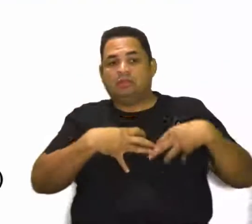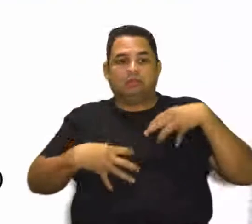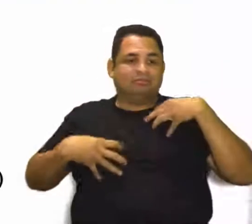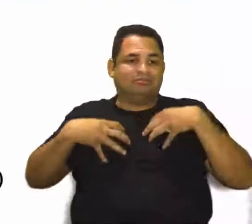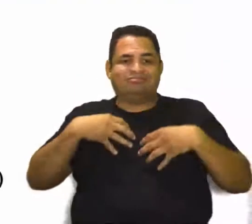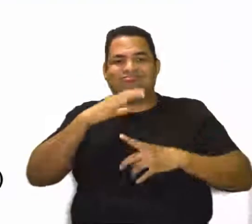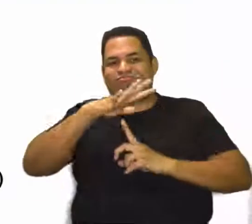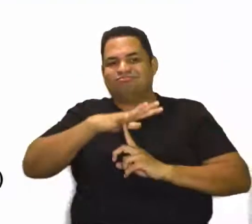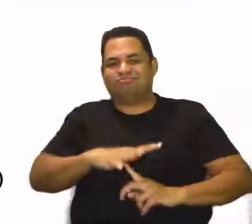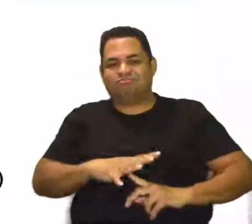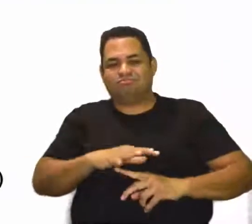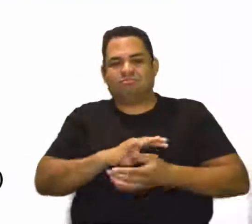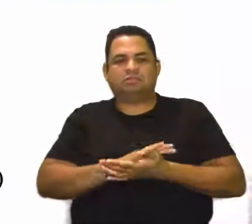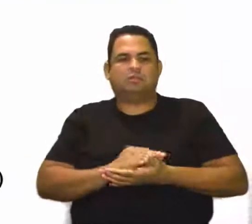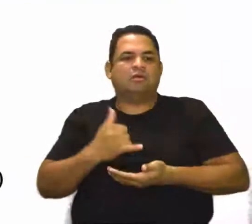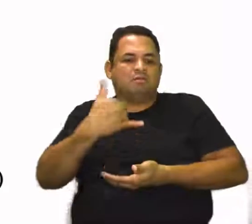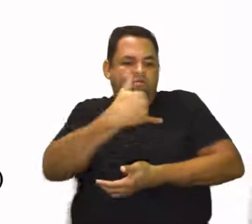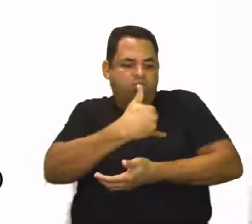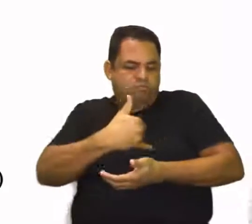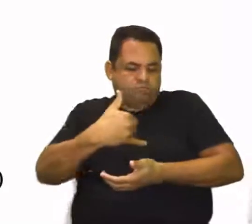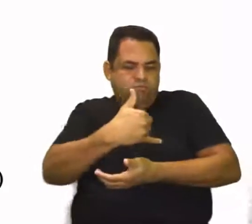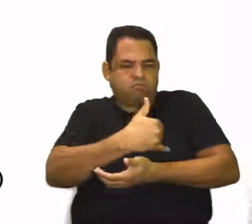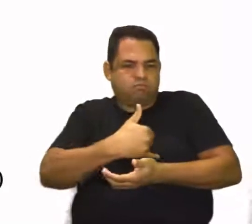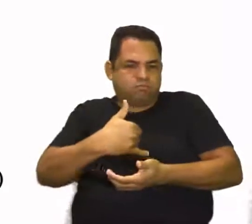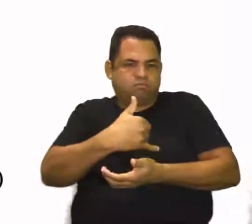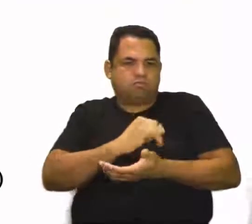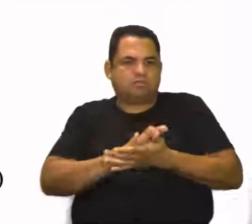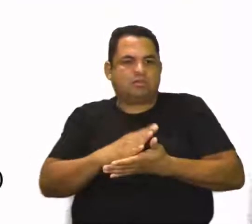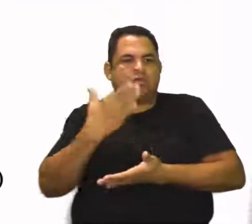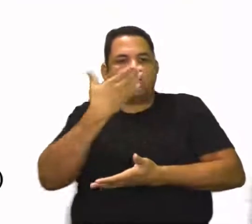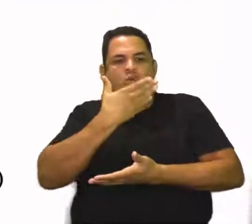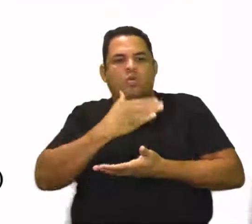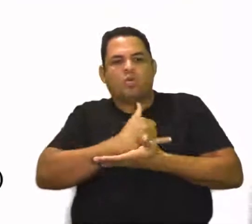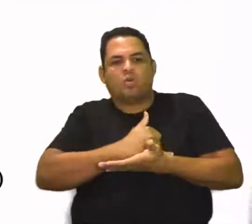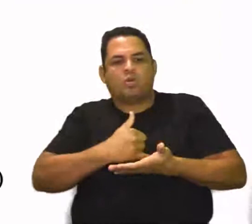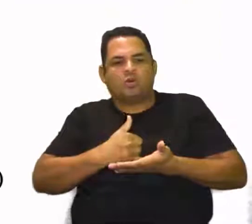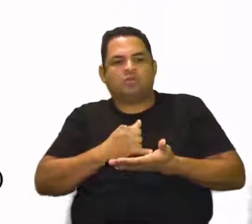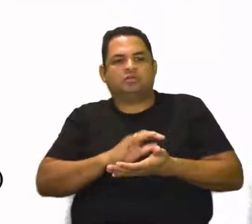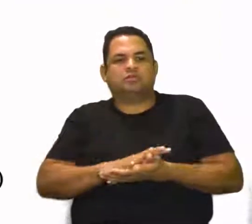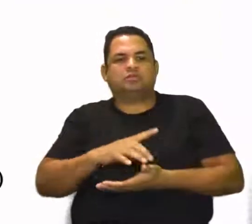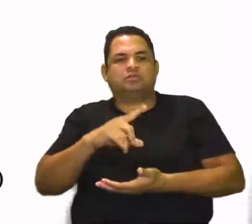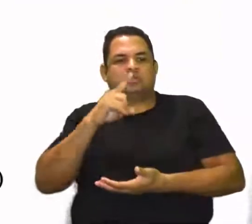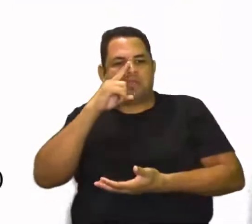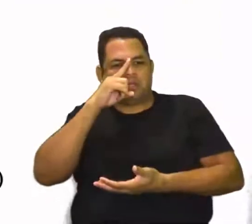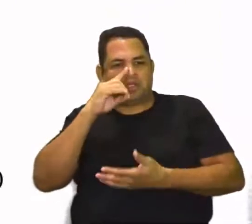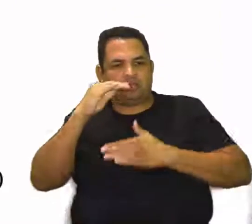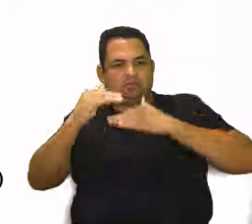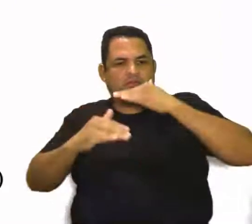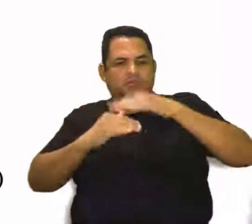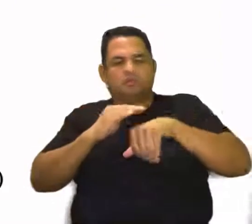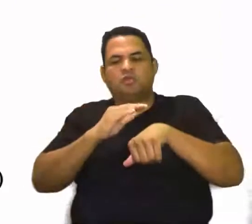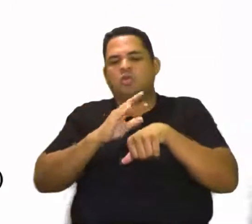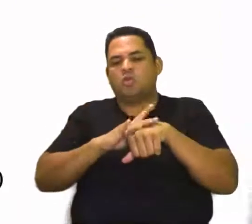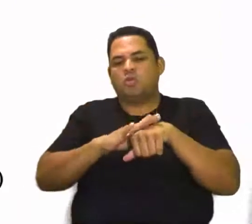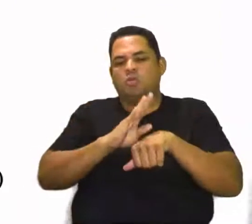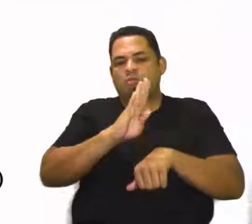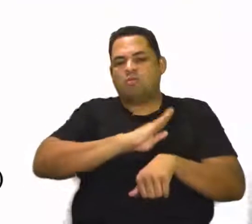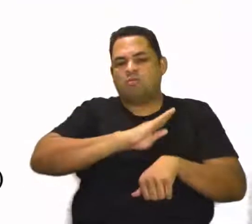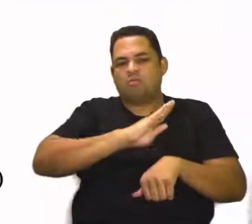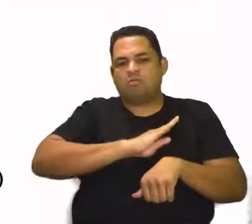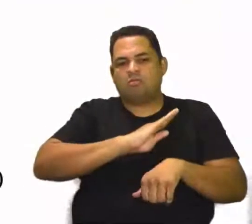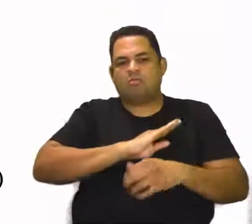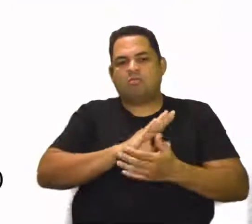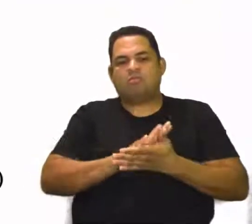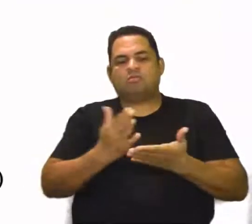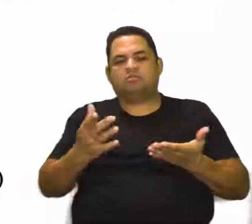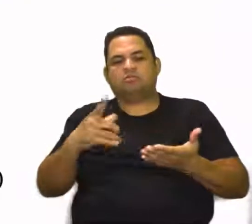ansiedade, a depressão, o colesterol, o diabetes, o risco, né, de desenvolver doenças do coração,